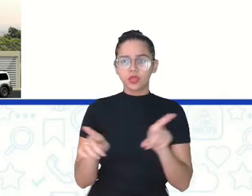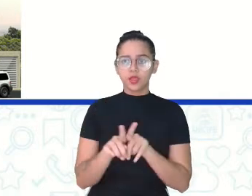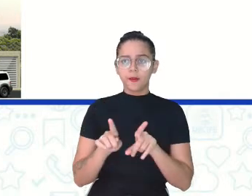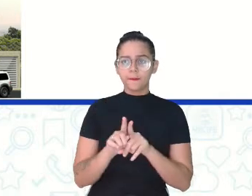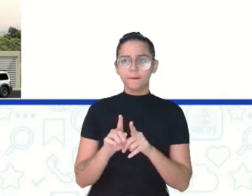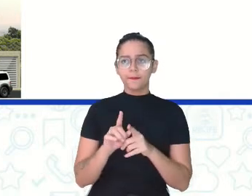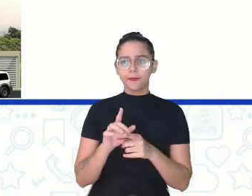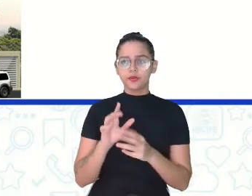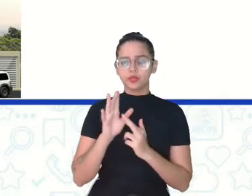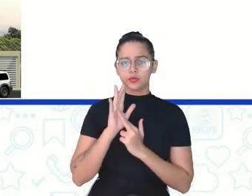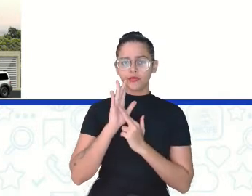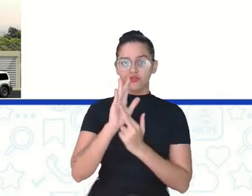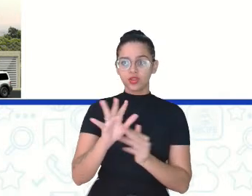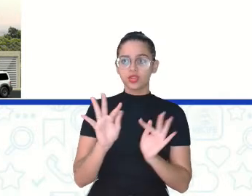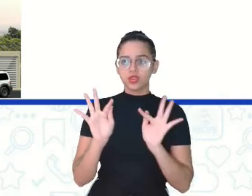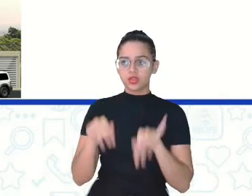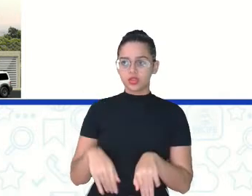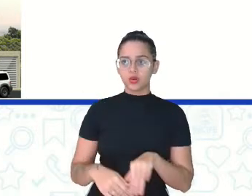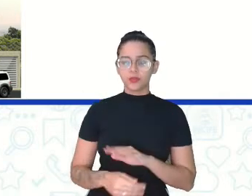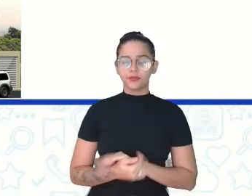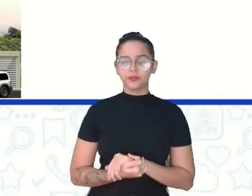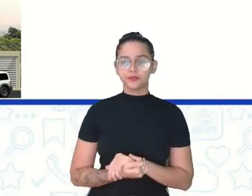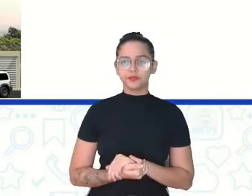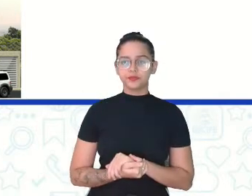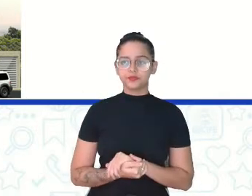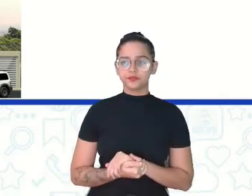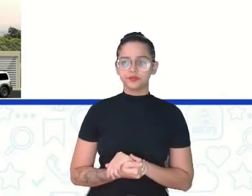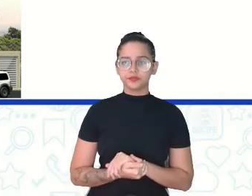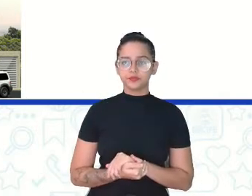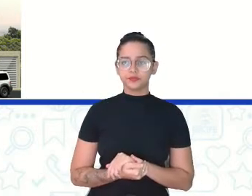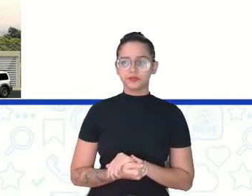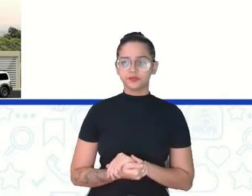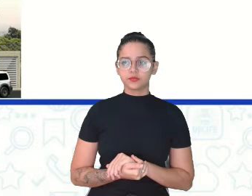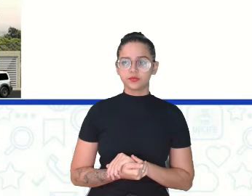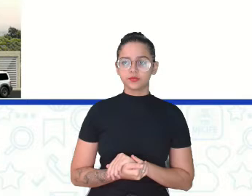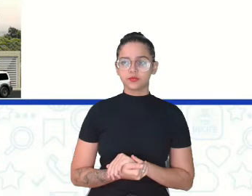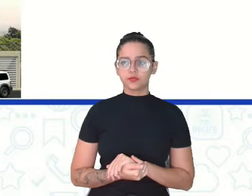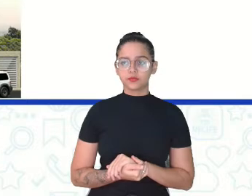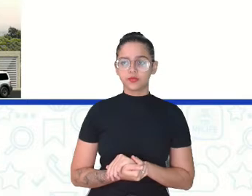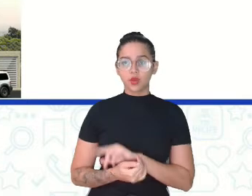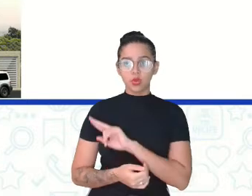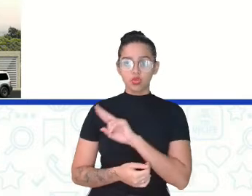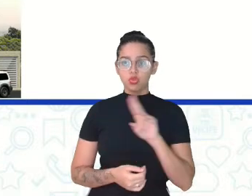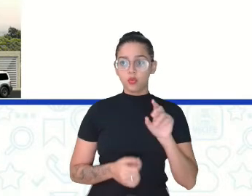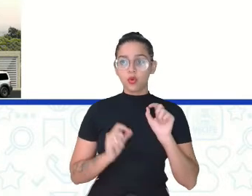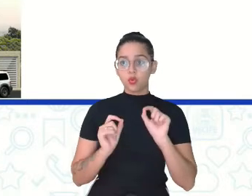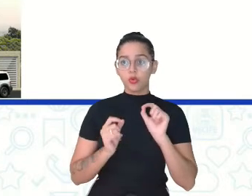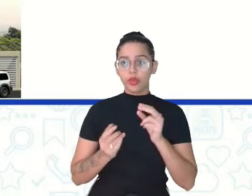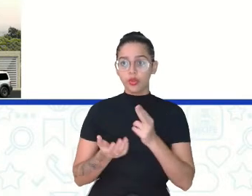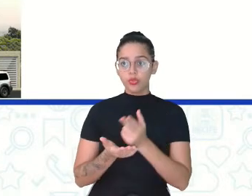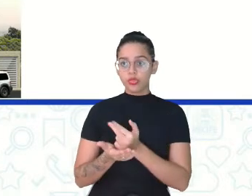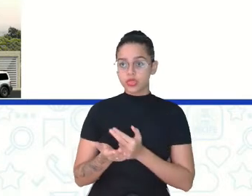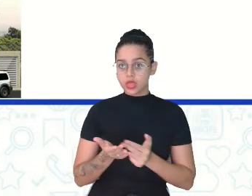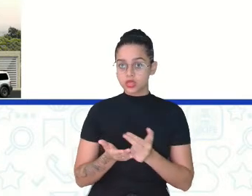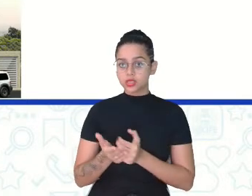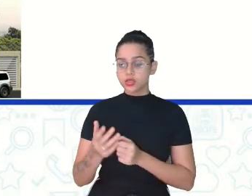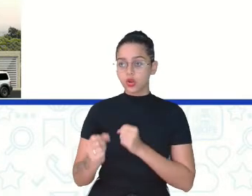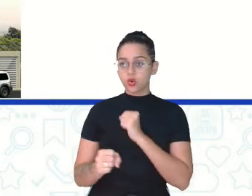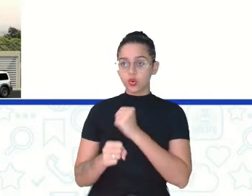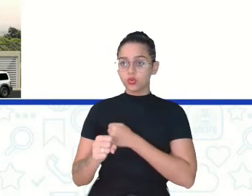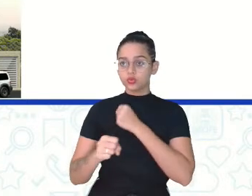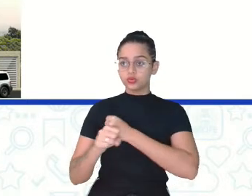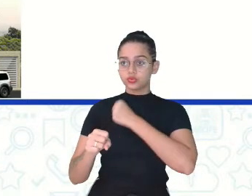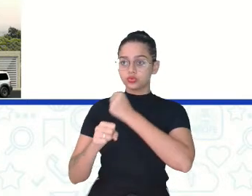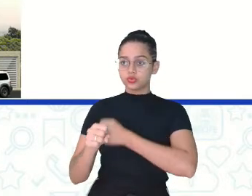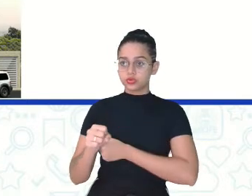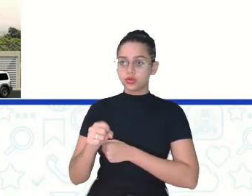a sua representação final. A planta baixa é o nome que se dá ao desenho de uma construção.